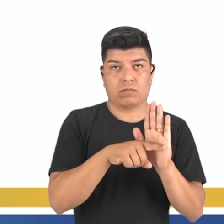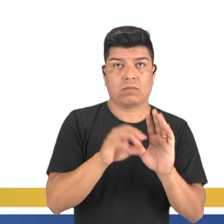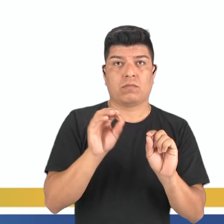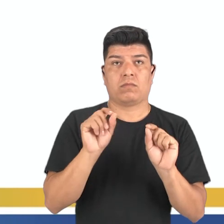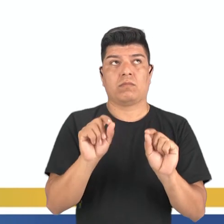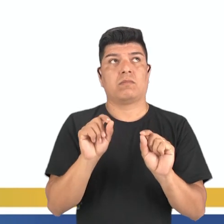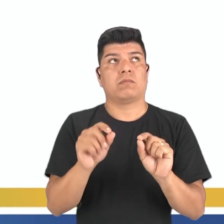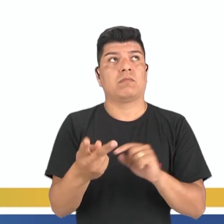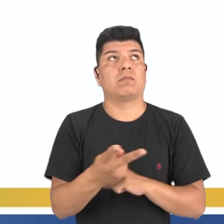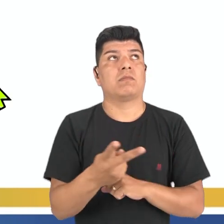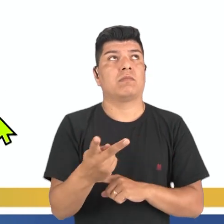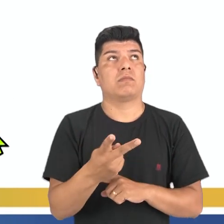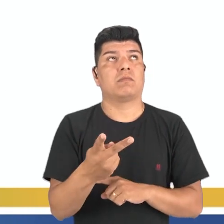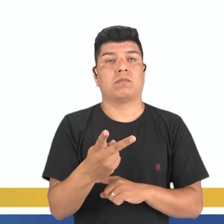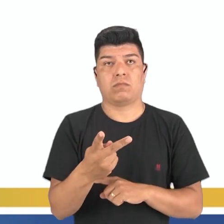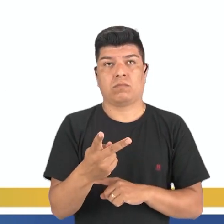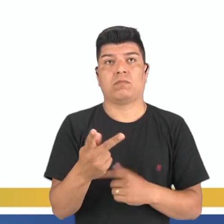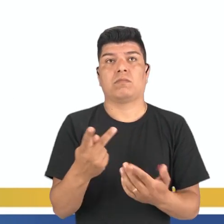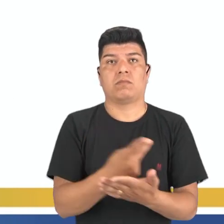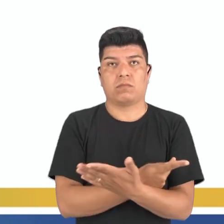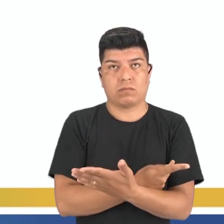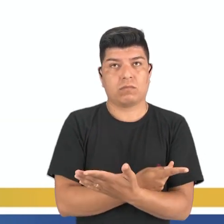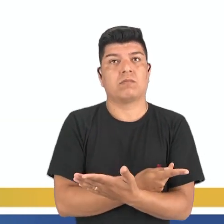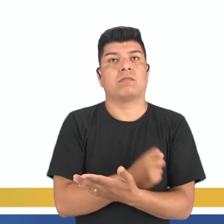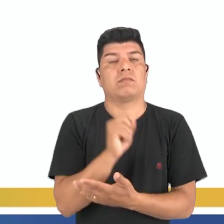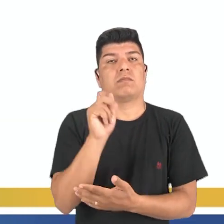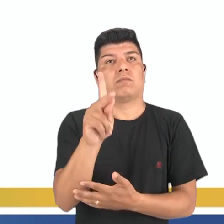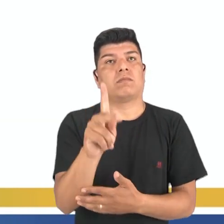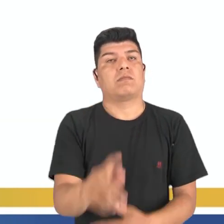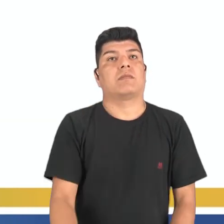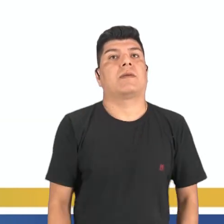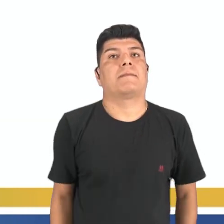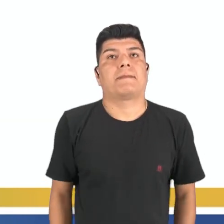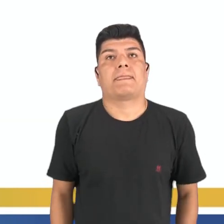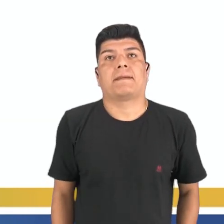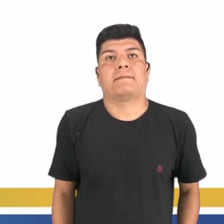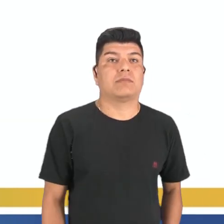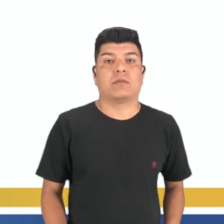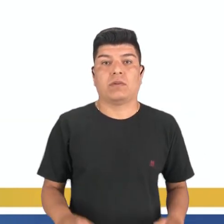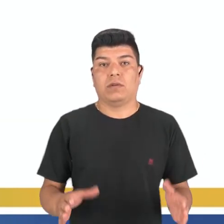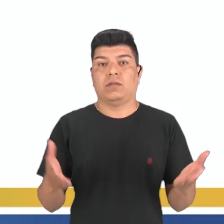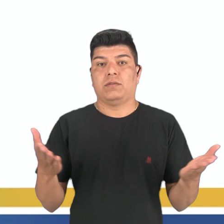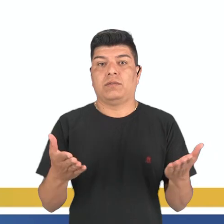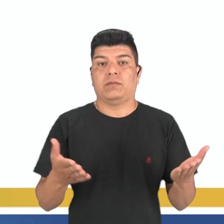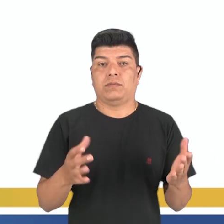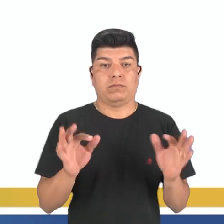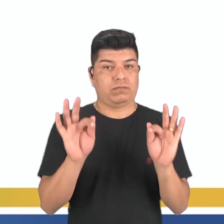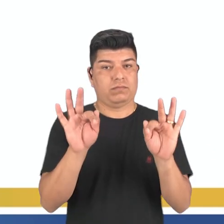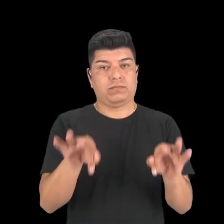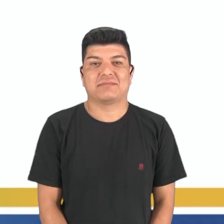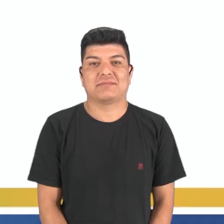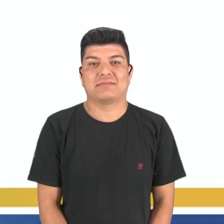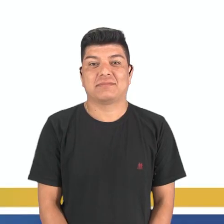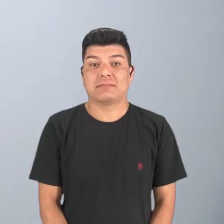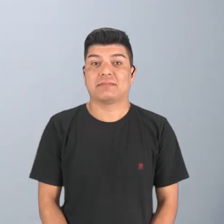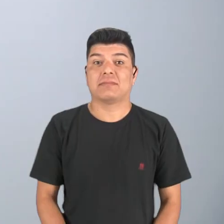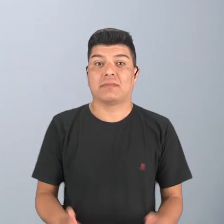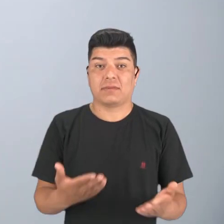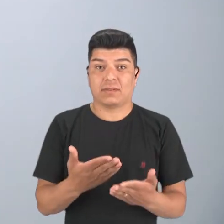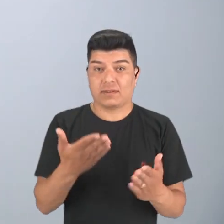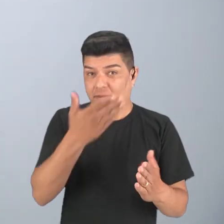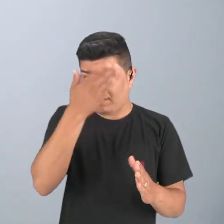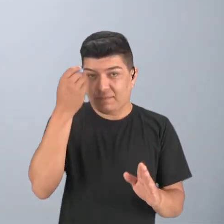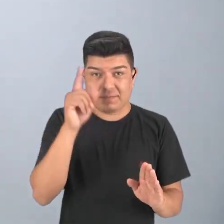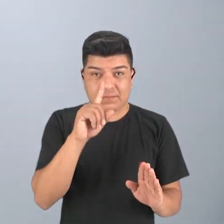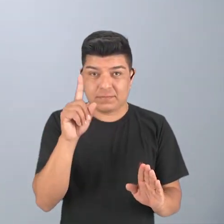envolvendo duas frações, ok? Então, por hoje, né, nós vamos finalizando nossa aula. Então, gente, não